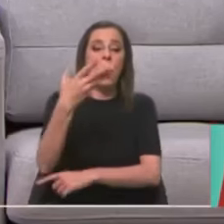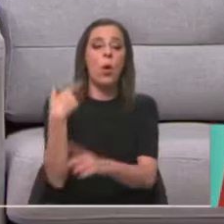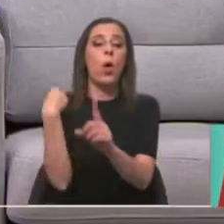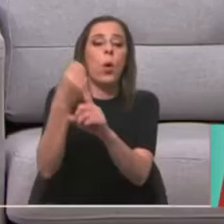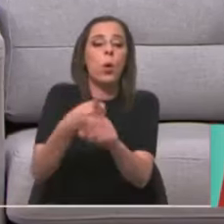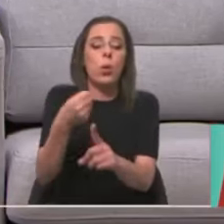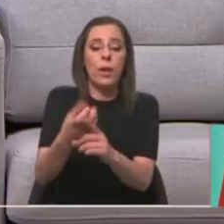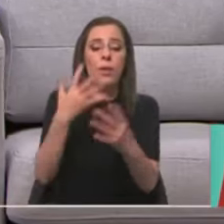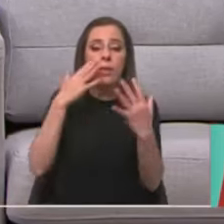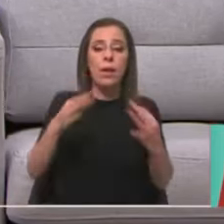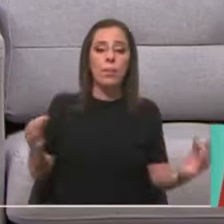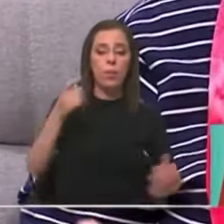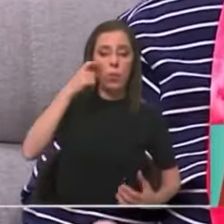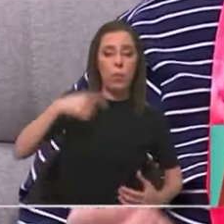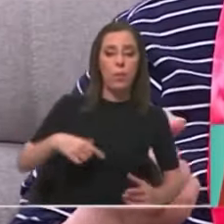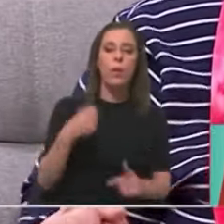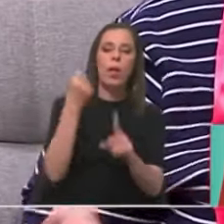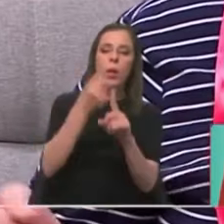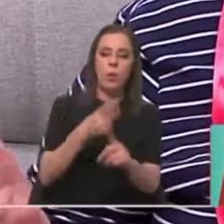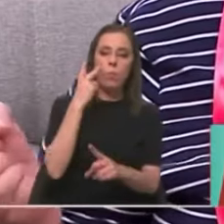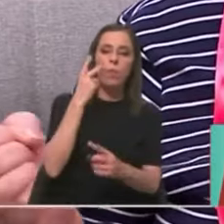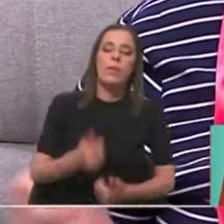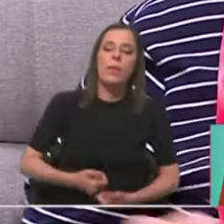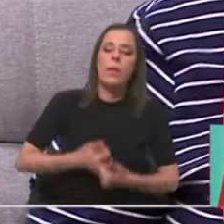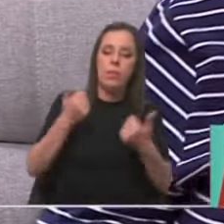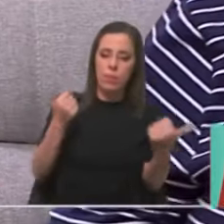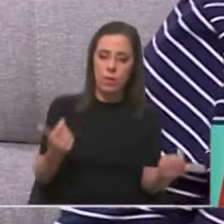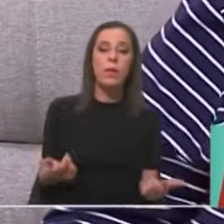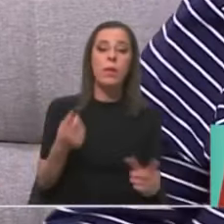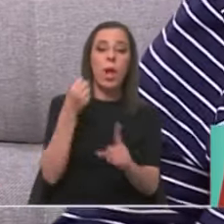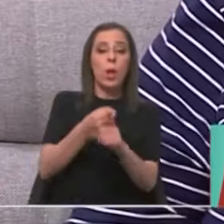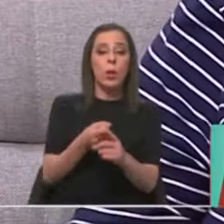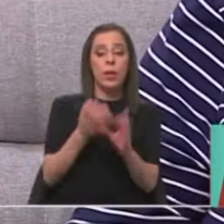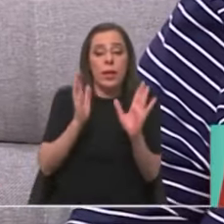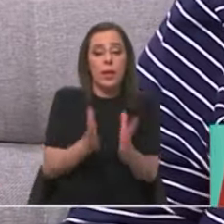lutávamos, porque é natural do ser humano lutar por uma vida melhor. Melhor, claro. E para lutar tinha que ser desta forma.